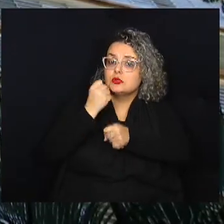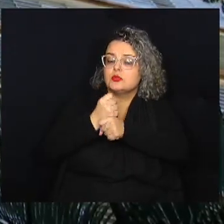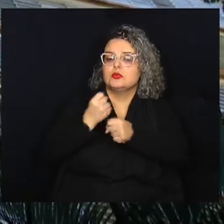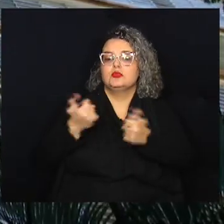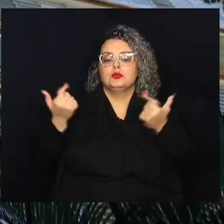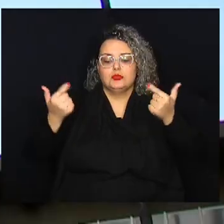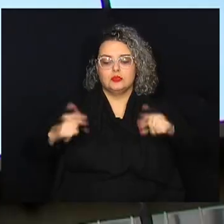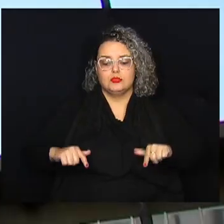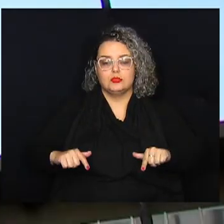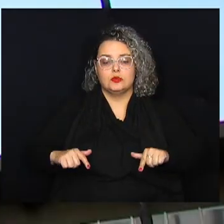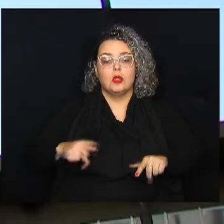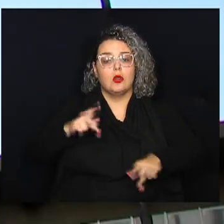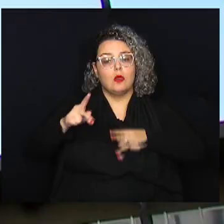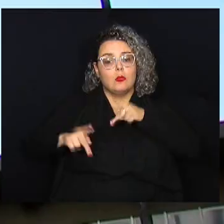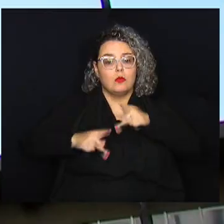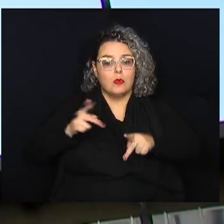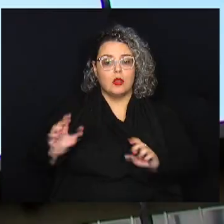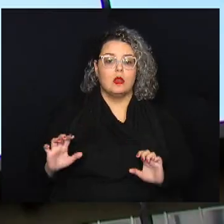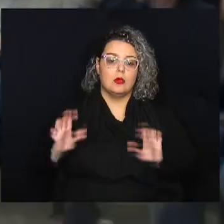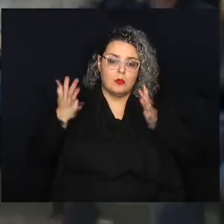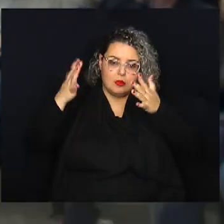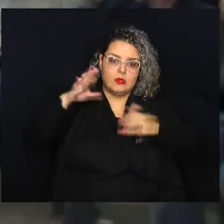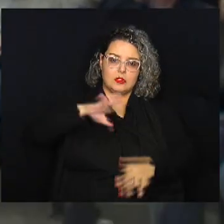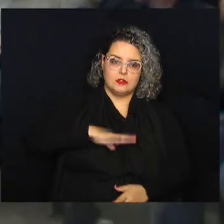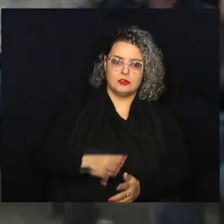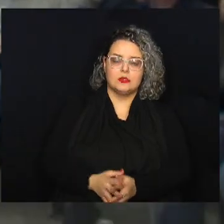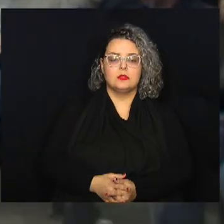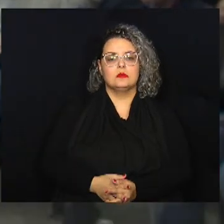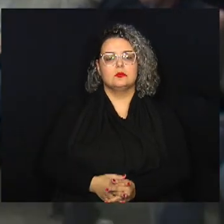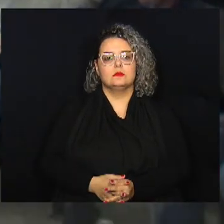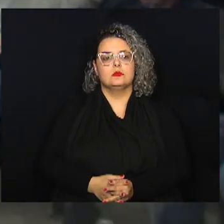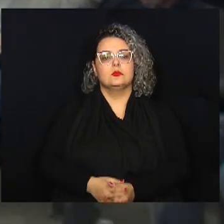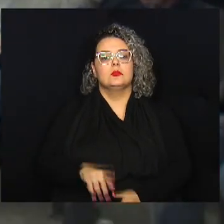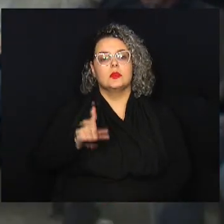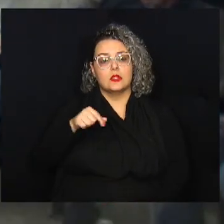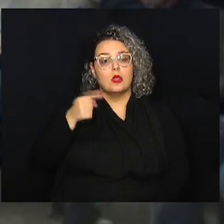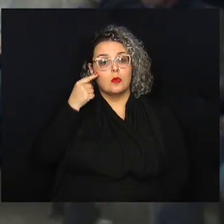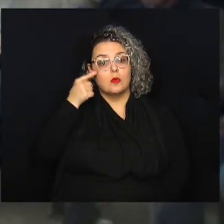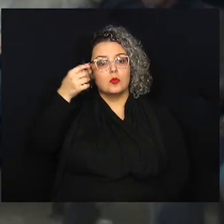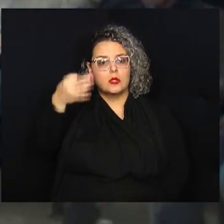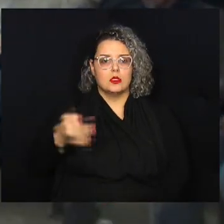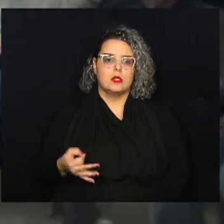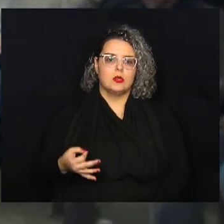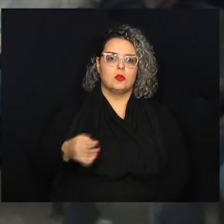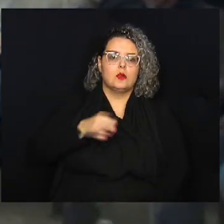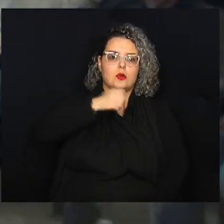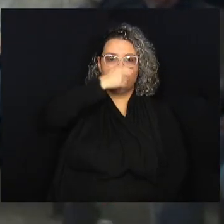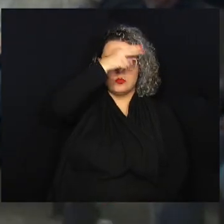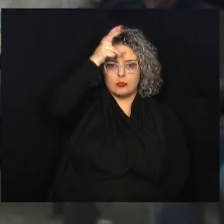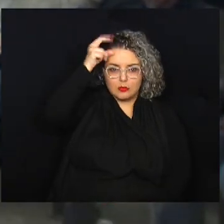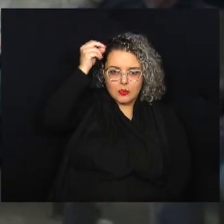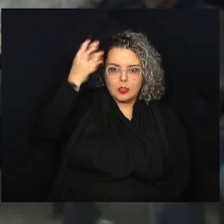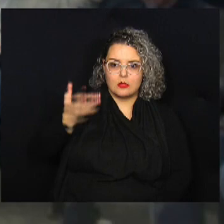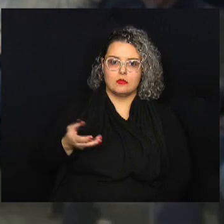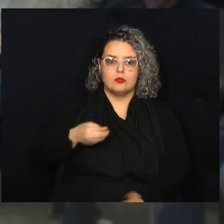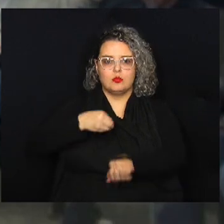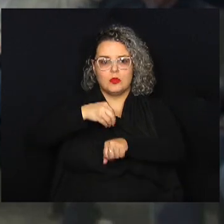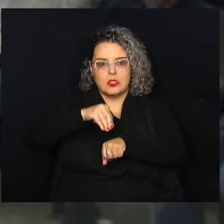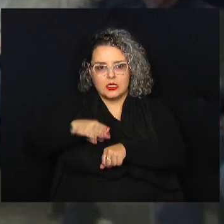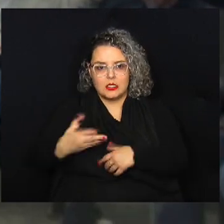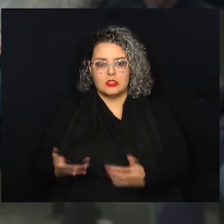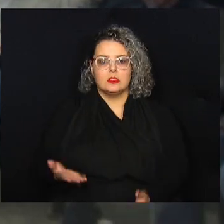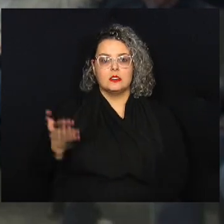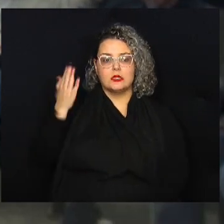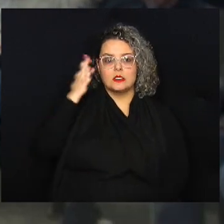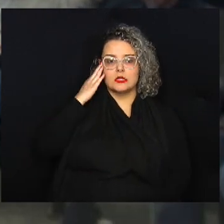espaço popular para eventos na cidade. Seria o ideal o prefeito, através dessa indicação, entender